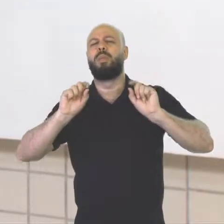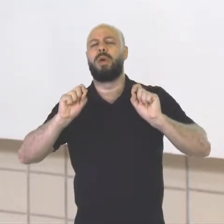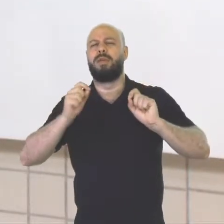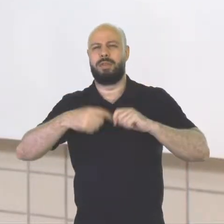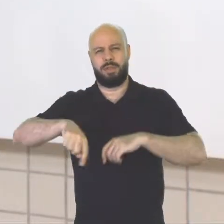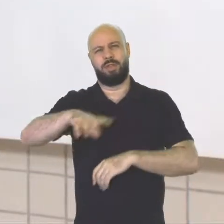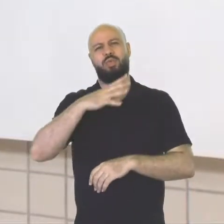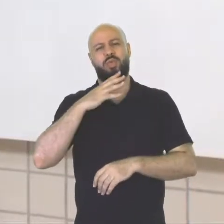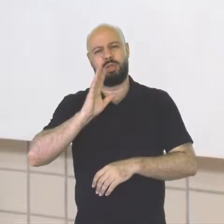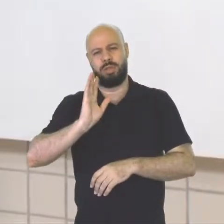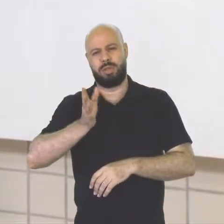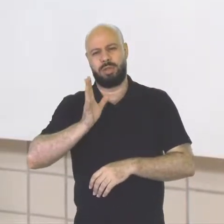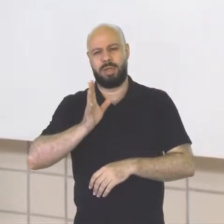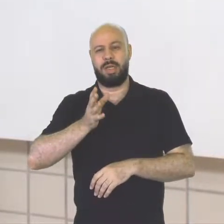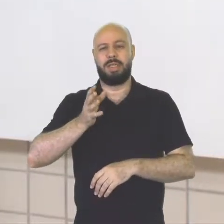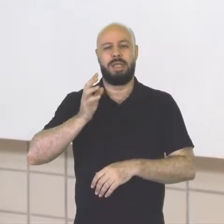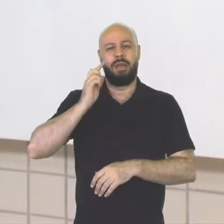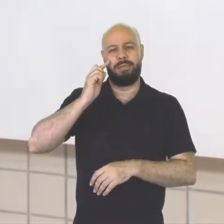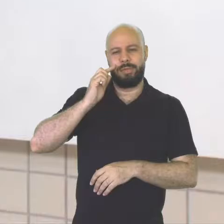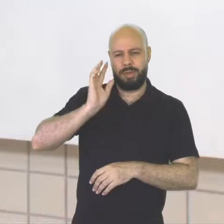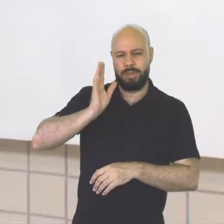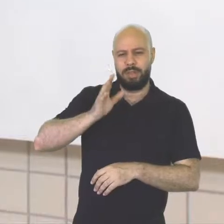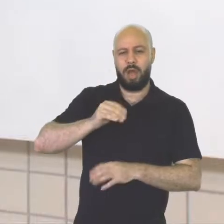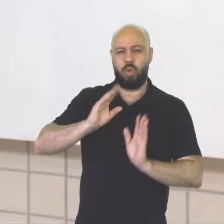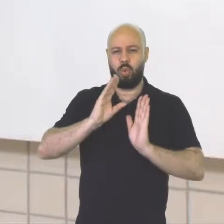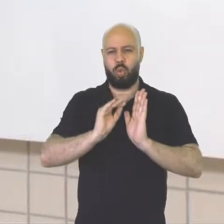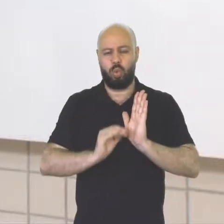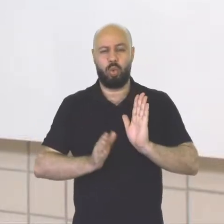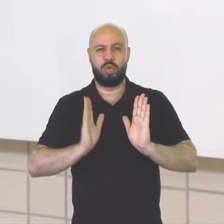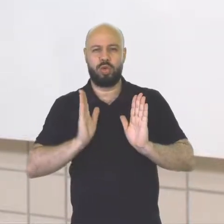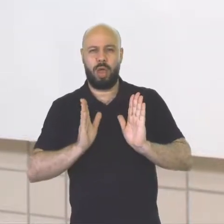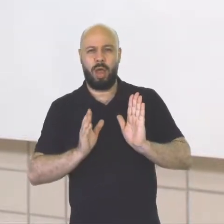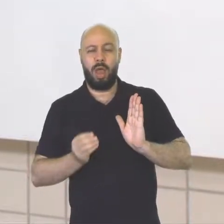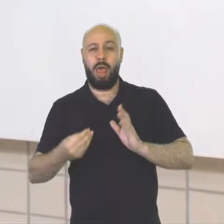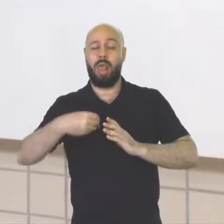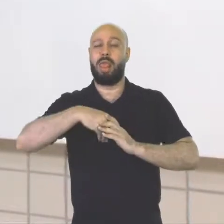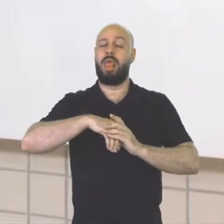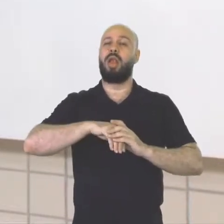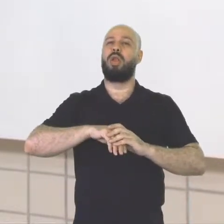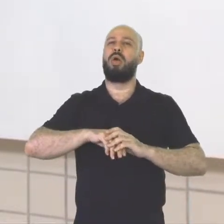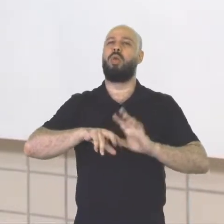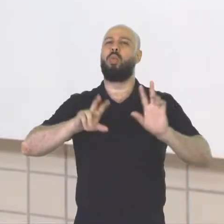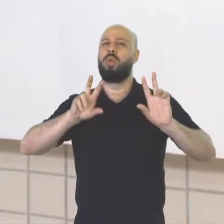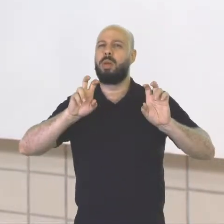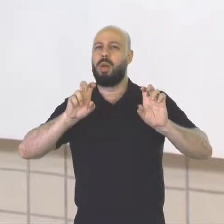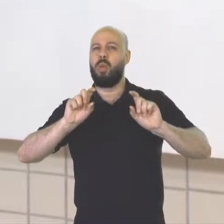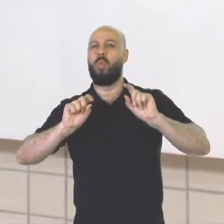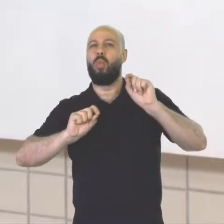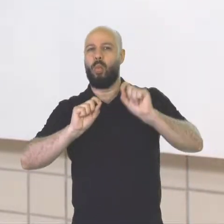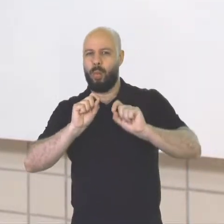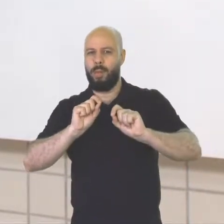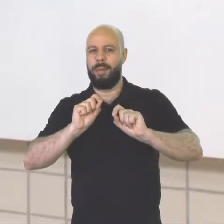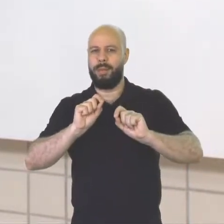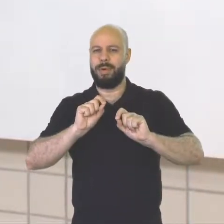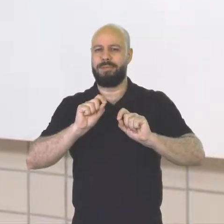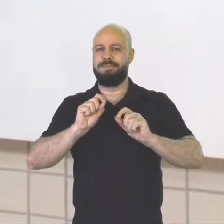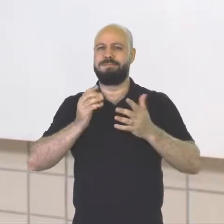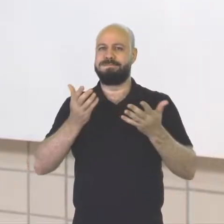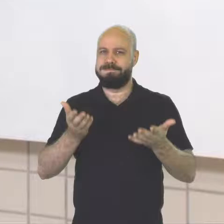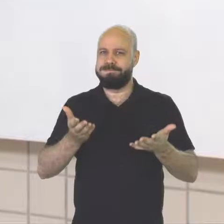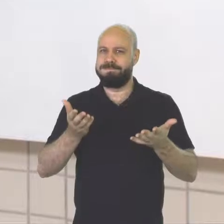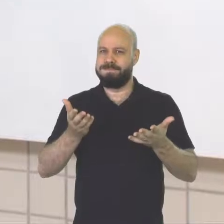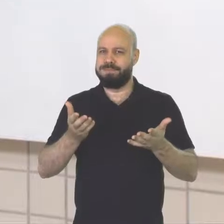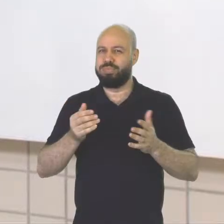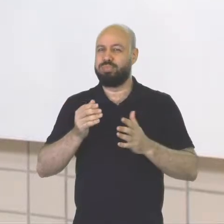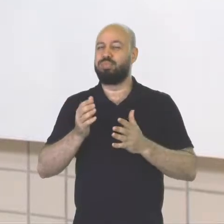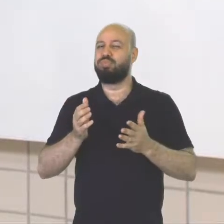conhecido de vocês. Vocês já viram, é um dos conteúdos que fazem parte, né, um dos objetos do conhecimento que faz parte do